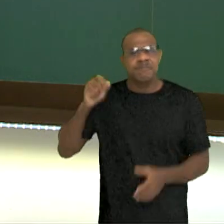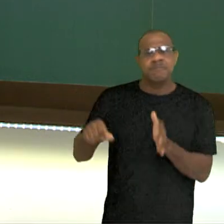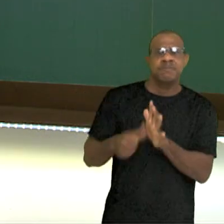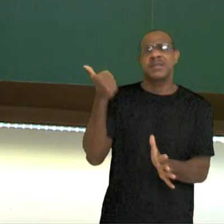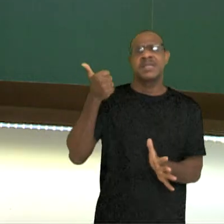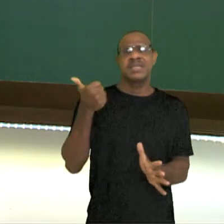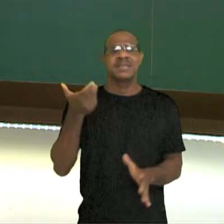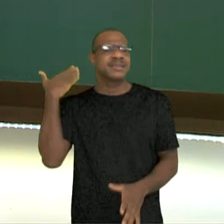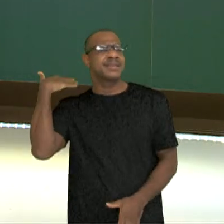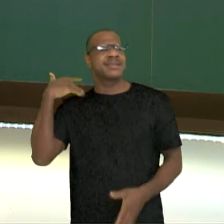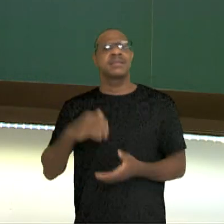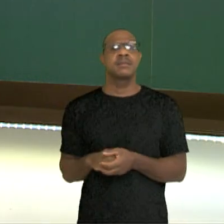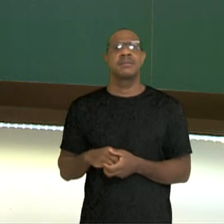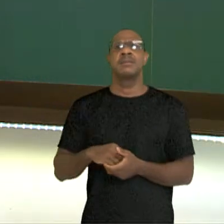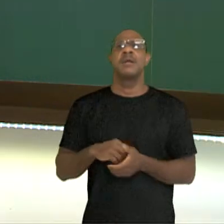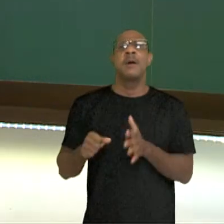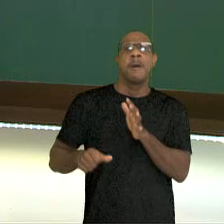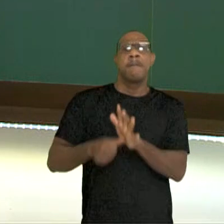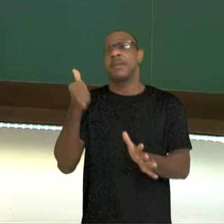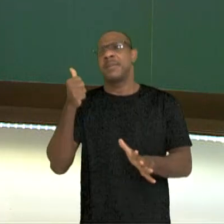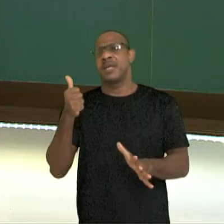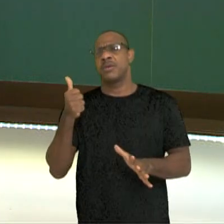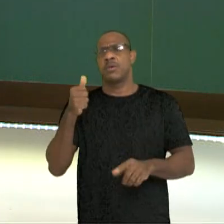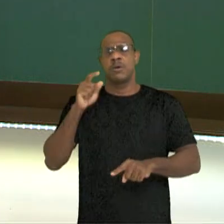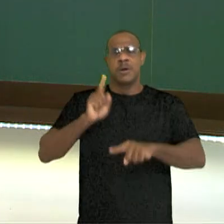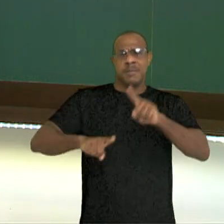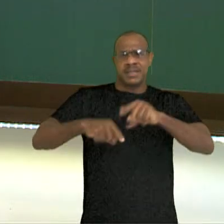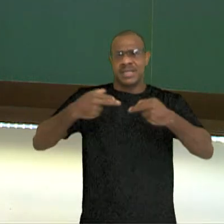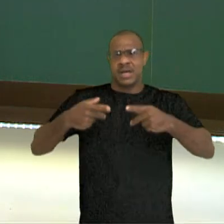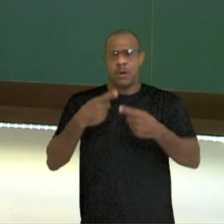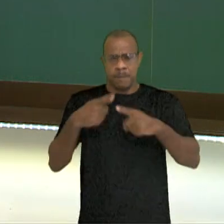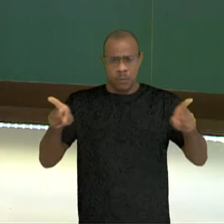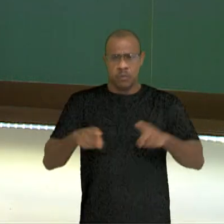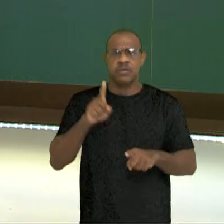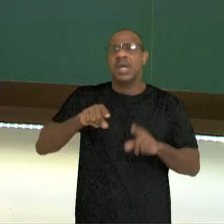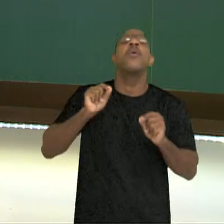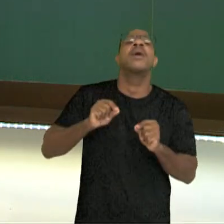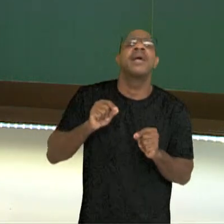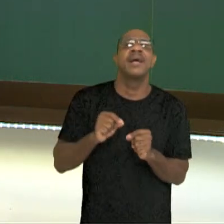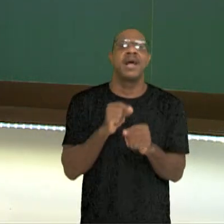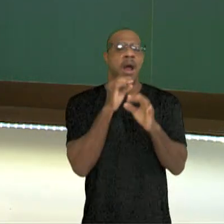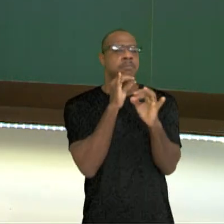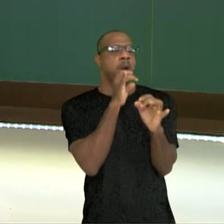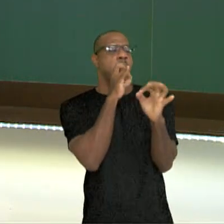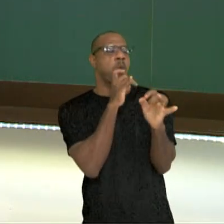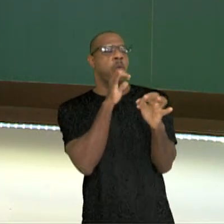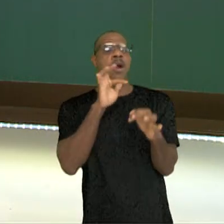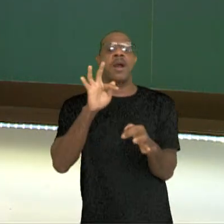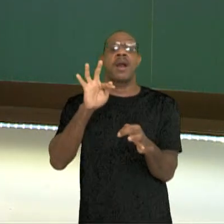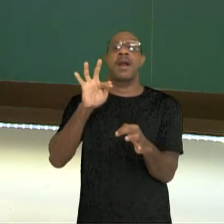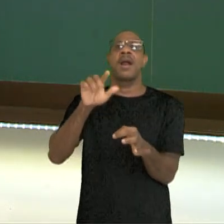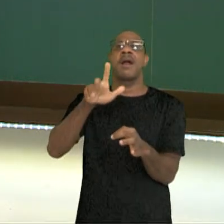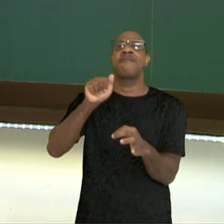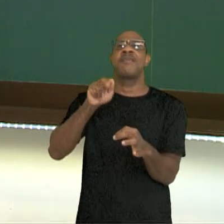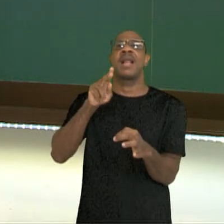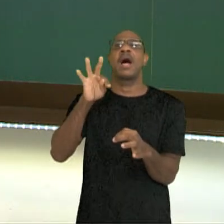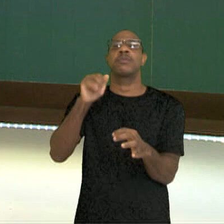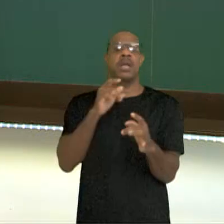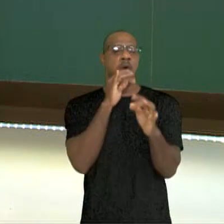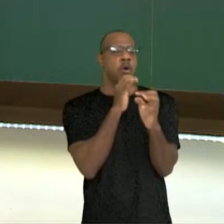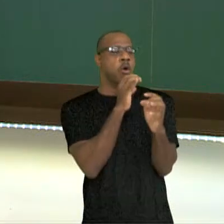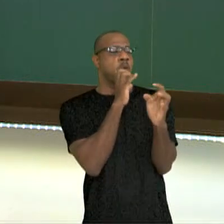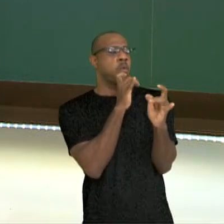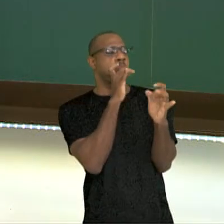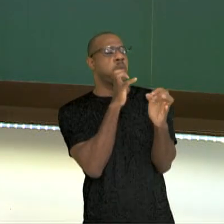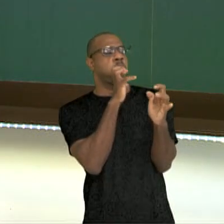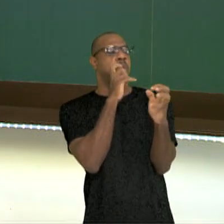a flauta. Então o homem utilizava os ossos dos animais, dos cadáveres de animais, para fazer